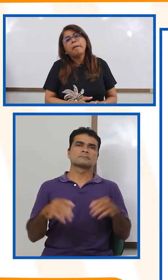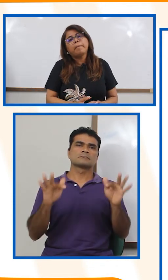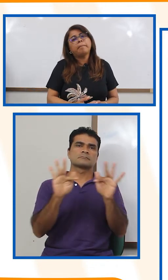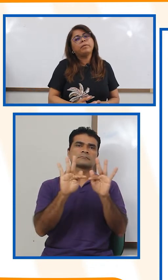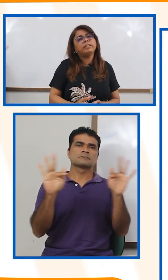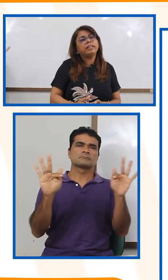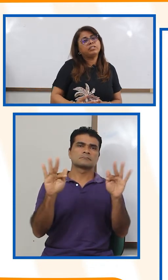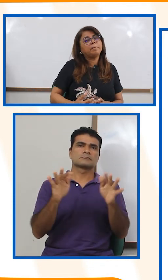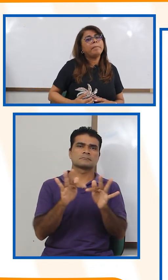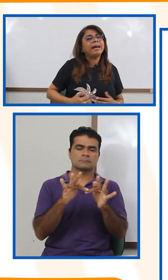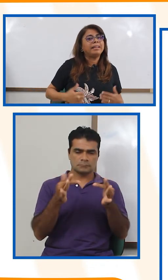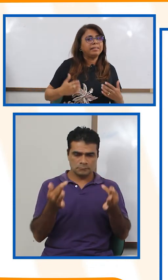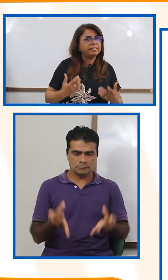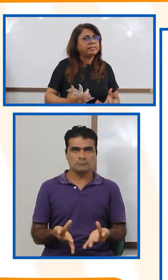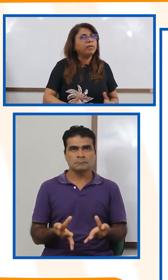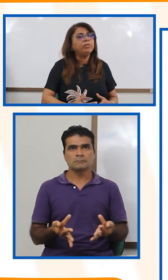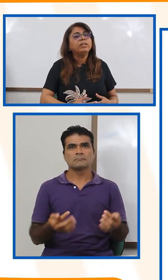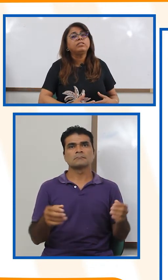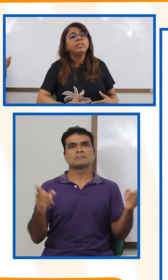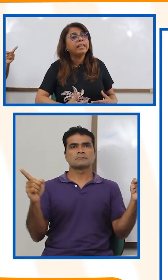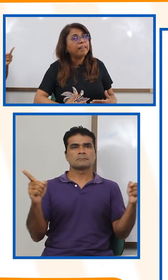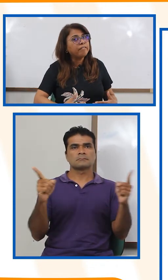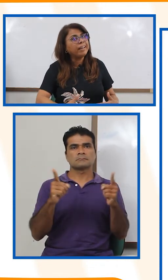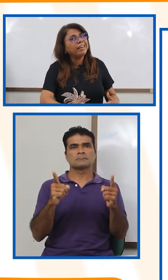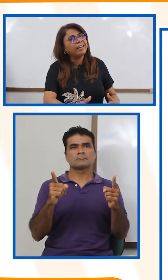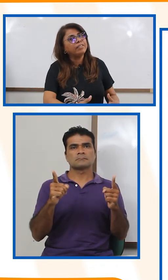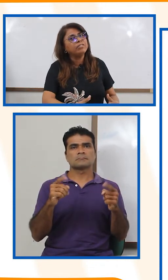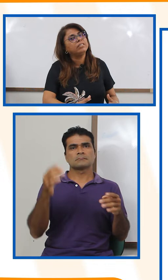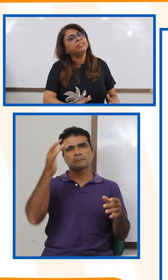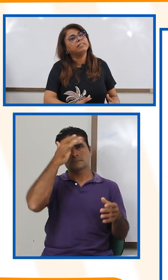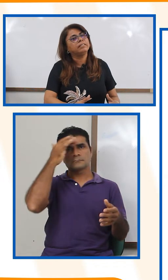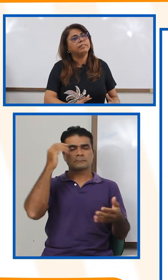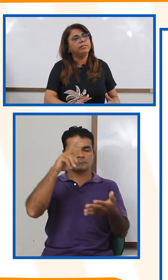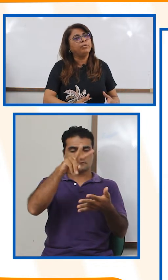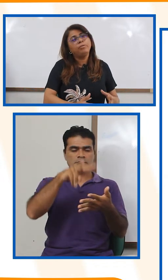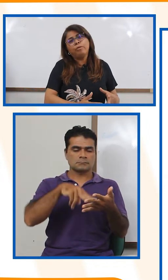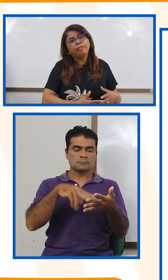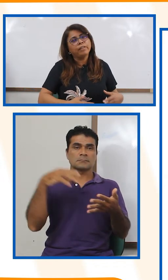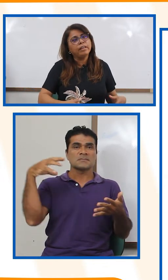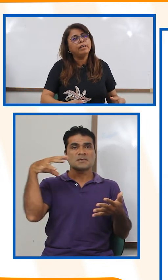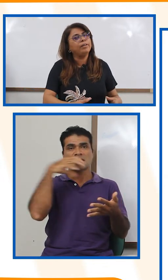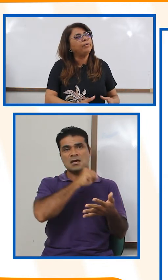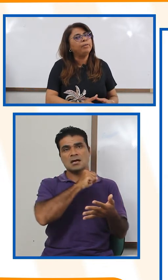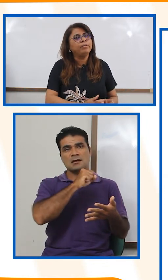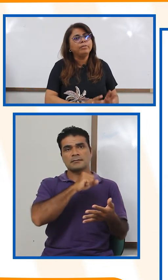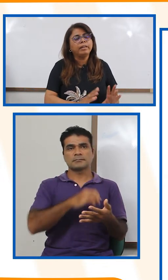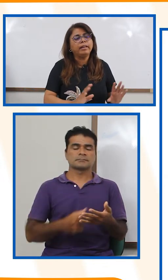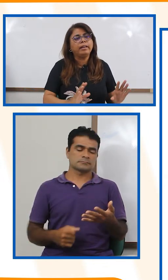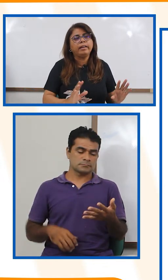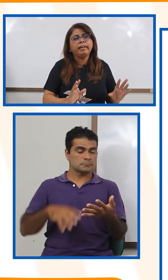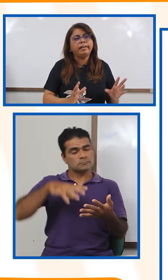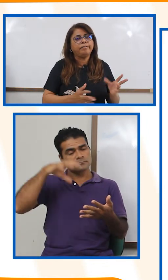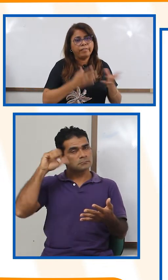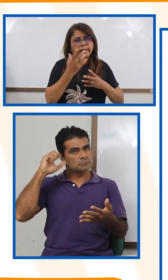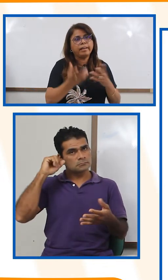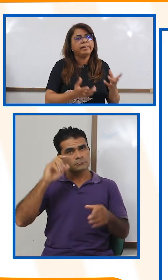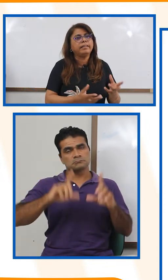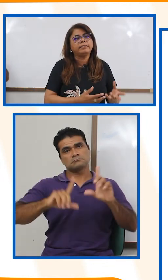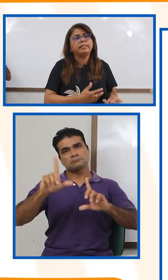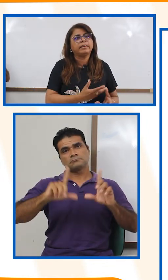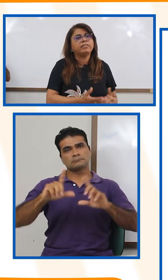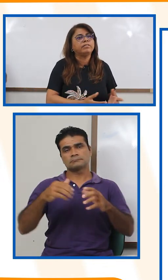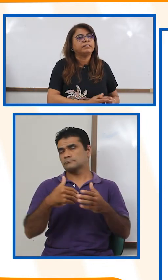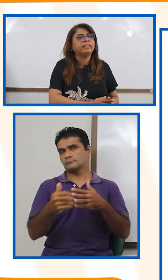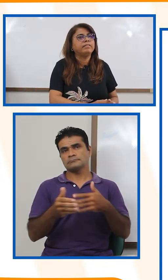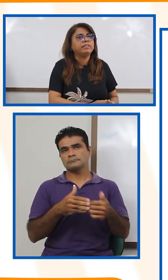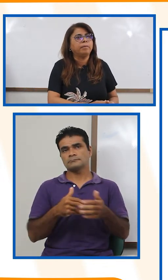colocado, para poder chamar a atenção de quem vai ler a notícia, ou ouvir, ou ver, né,